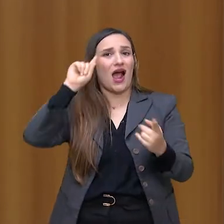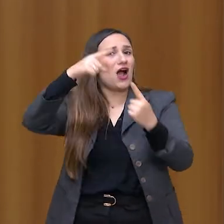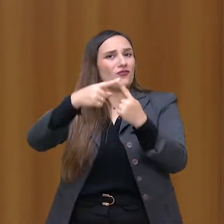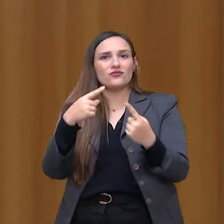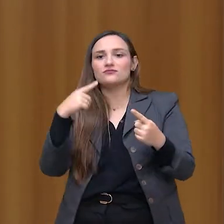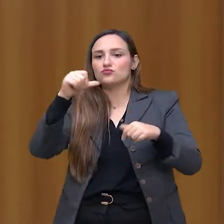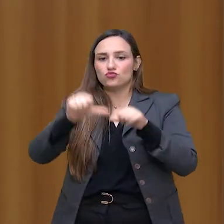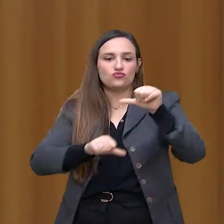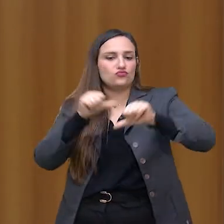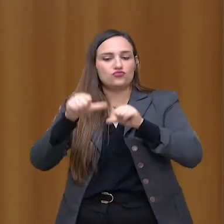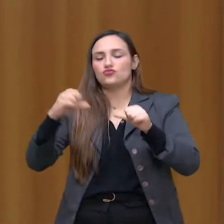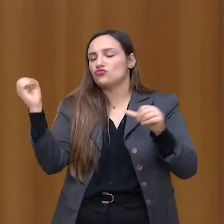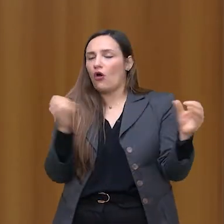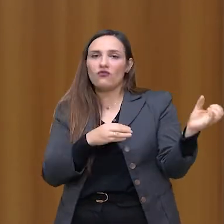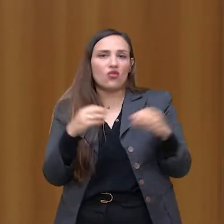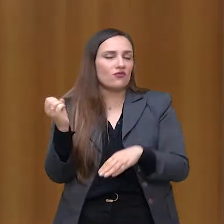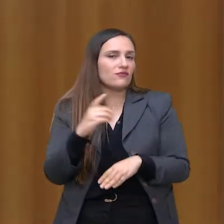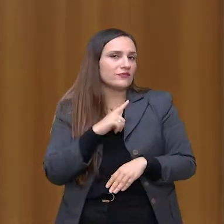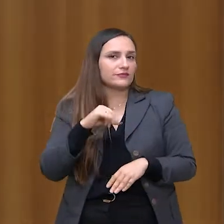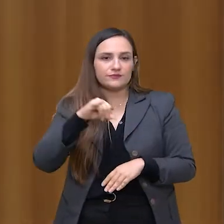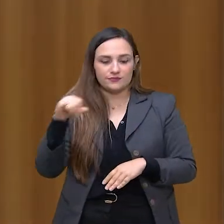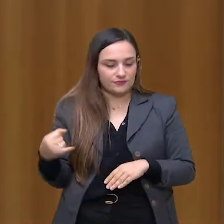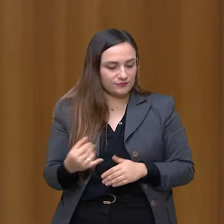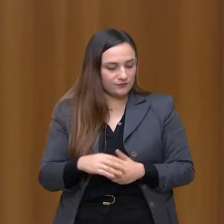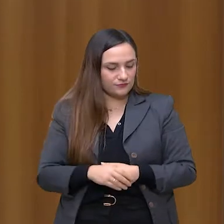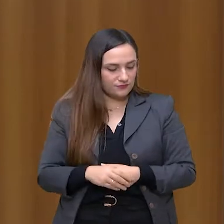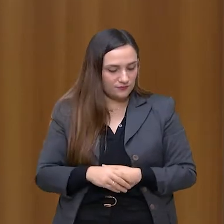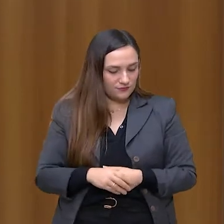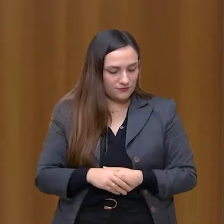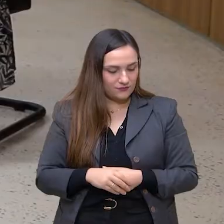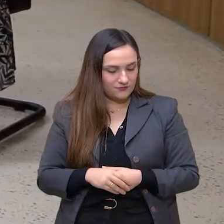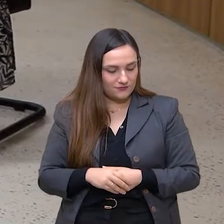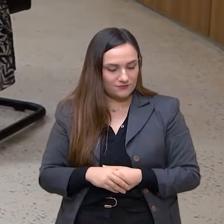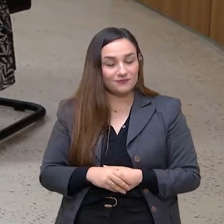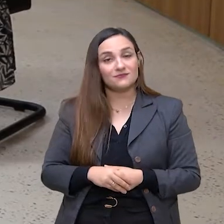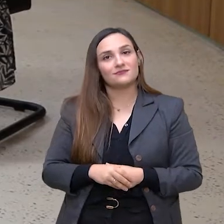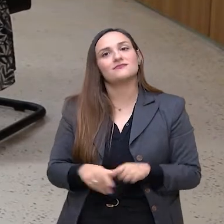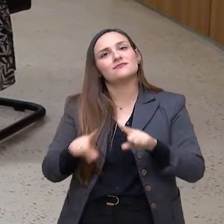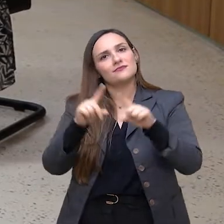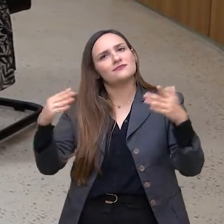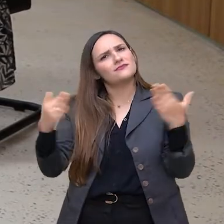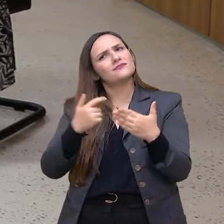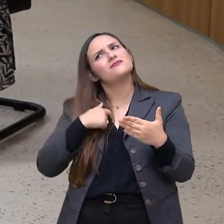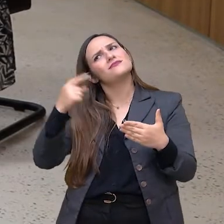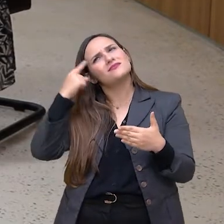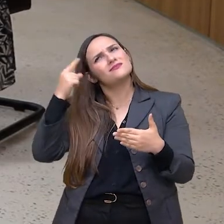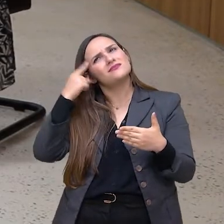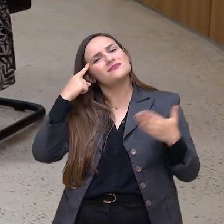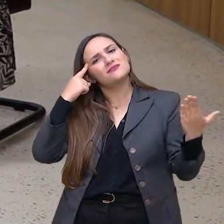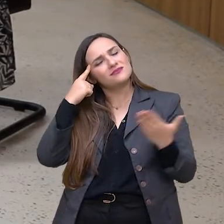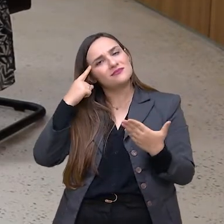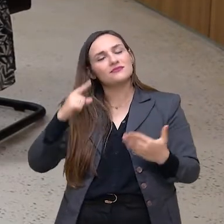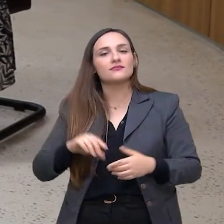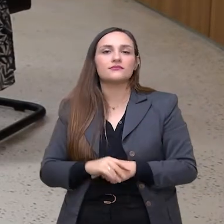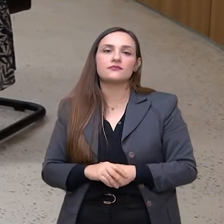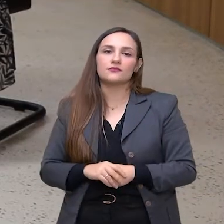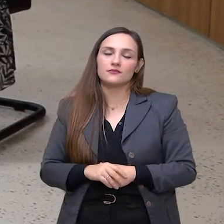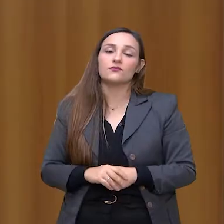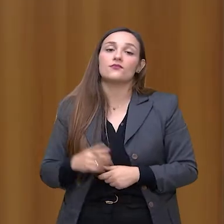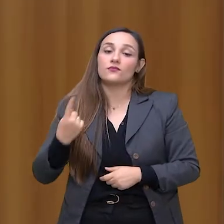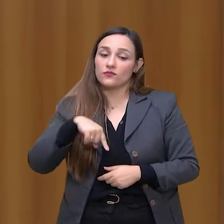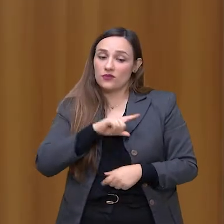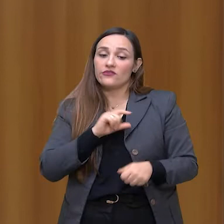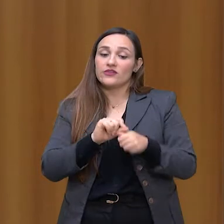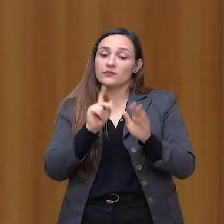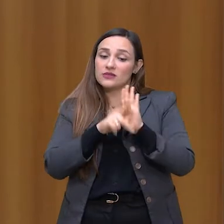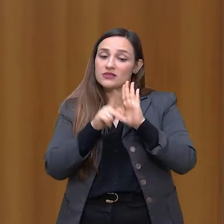buscar outras oportunidades, né? Mas, pelo que foi planejado hoje, né? Vamos tratar dessa realidade. Para